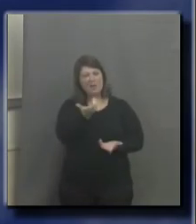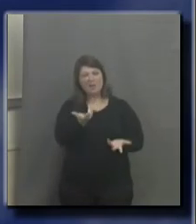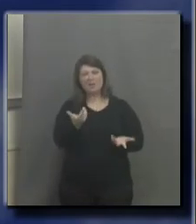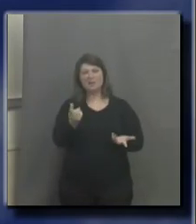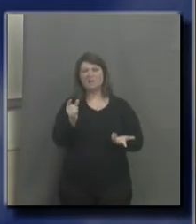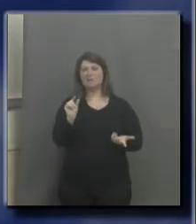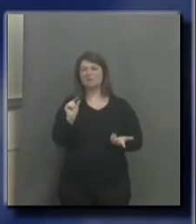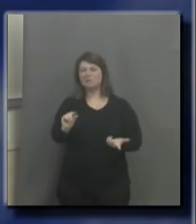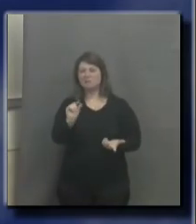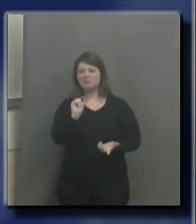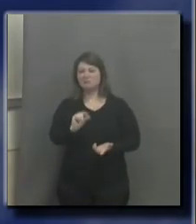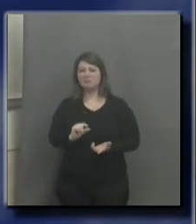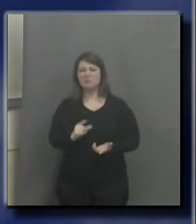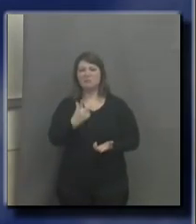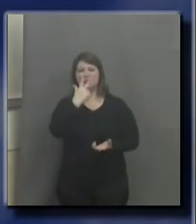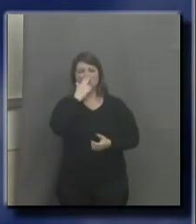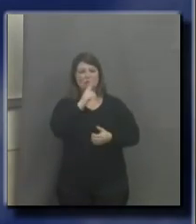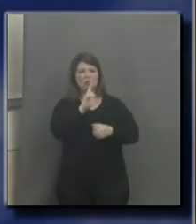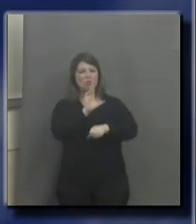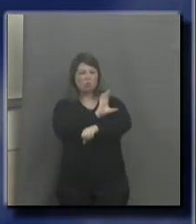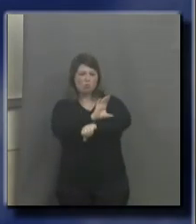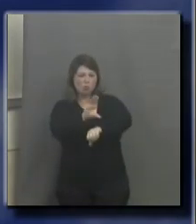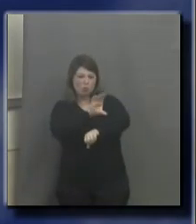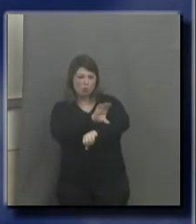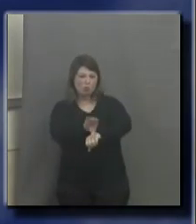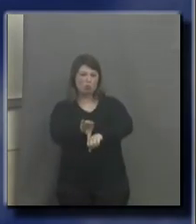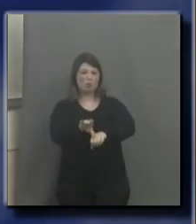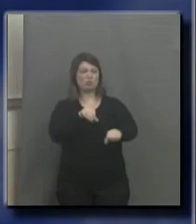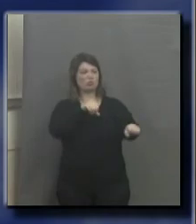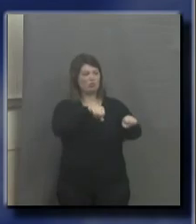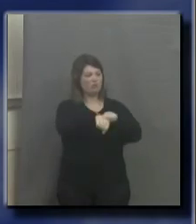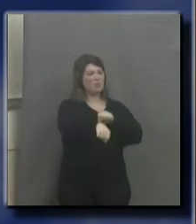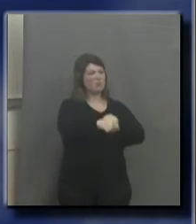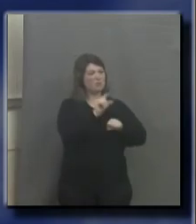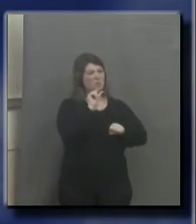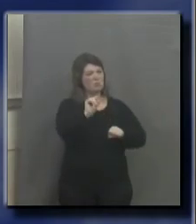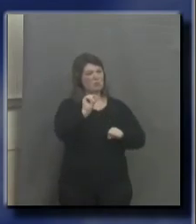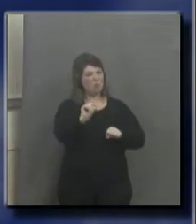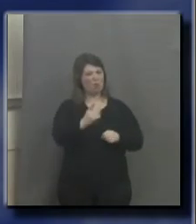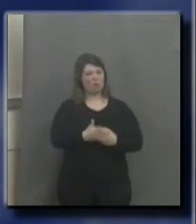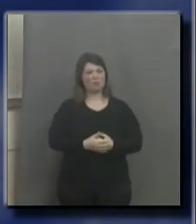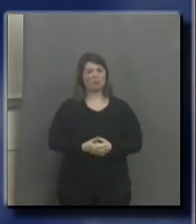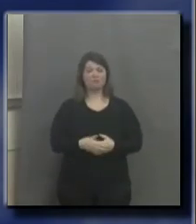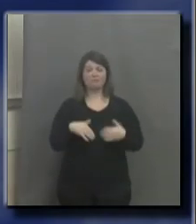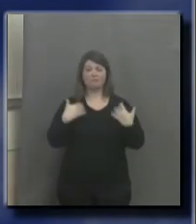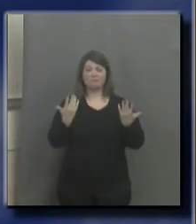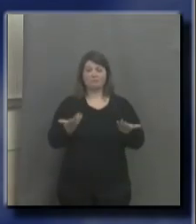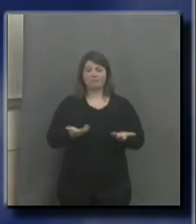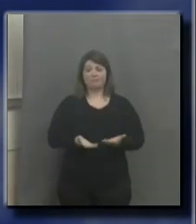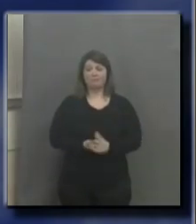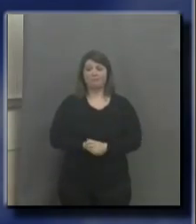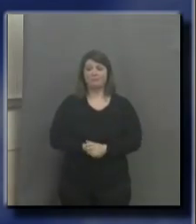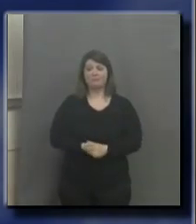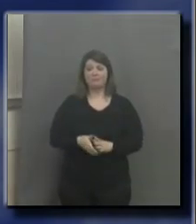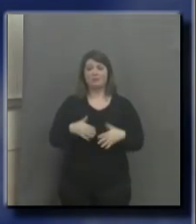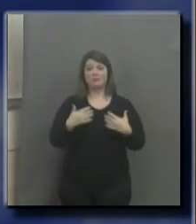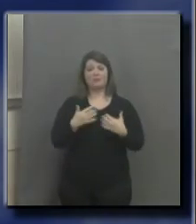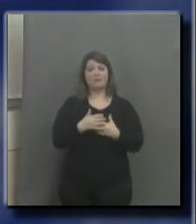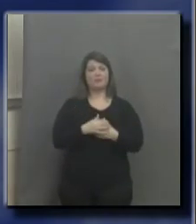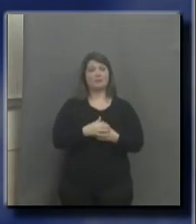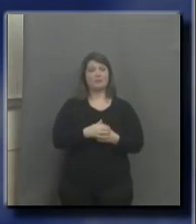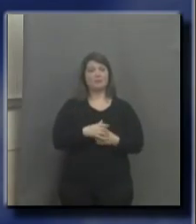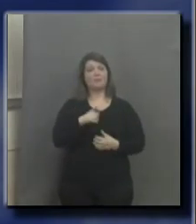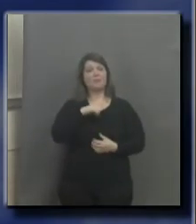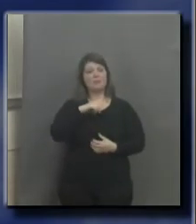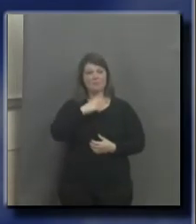instaladas em muitos dos nossos cursos de formação. Enfim, elas trouxeram